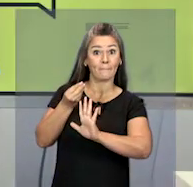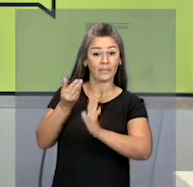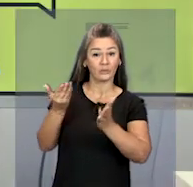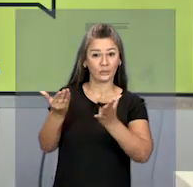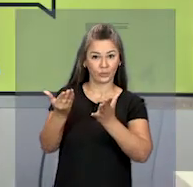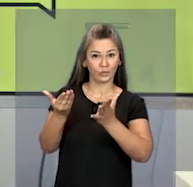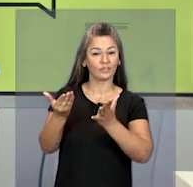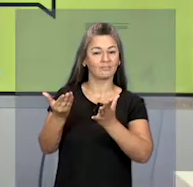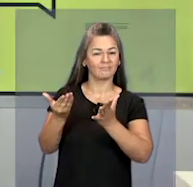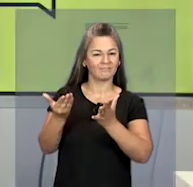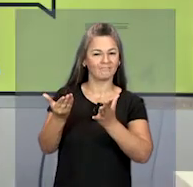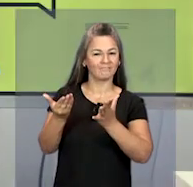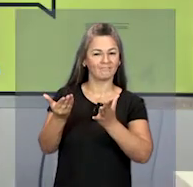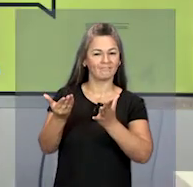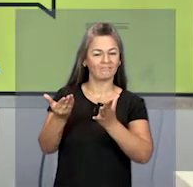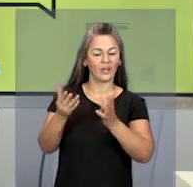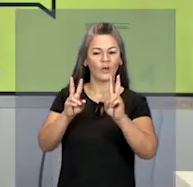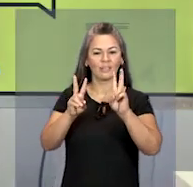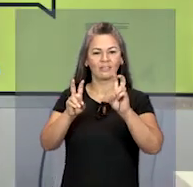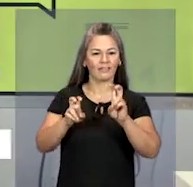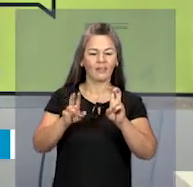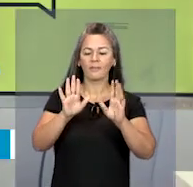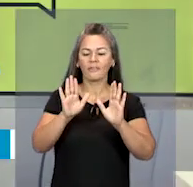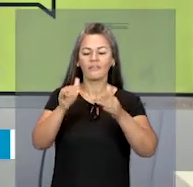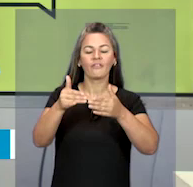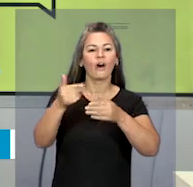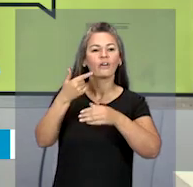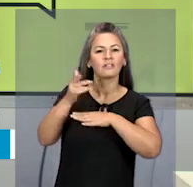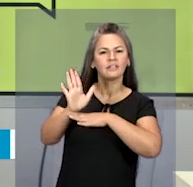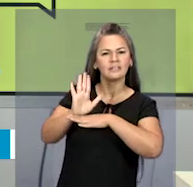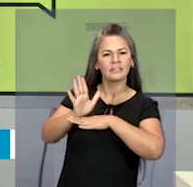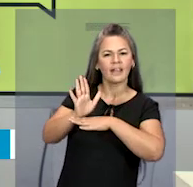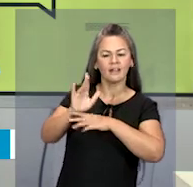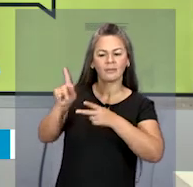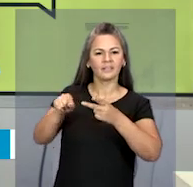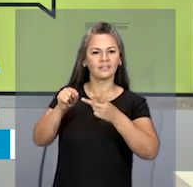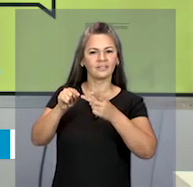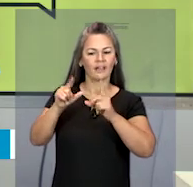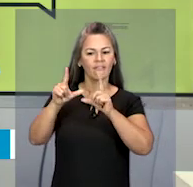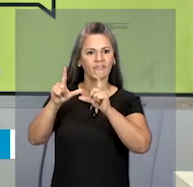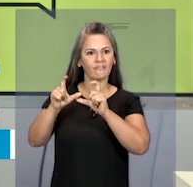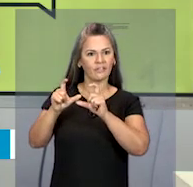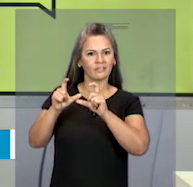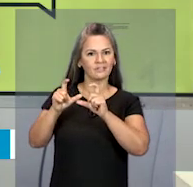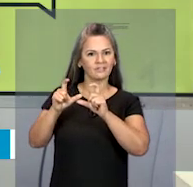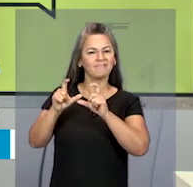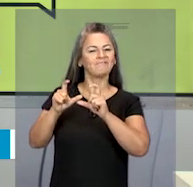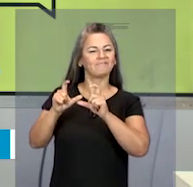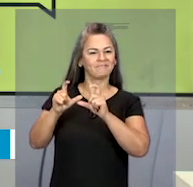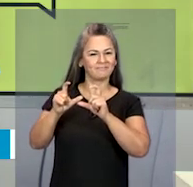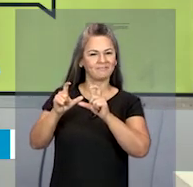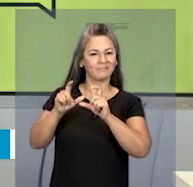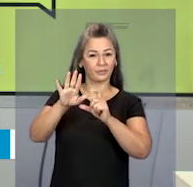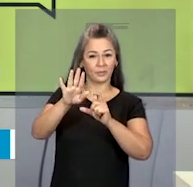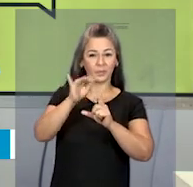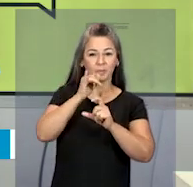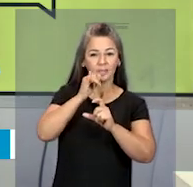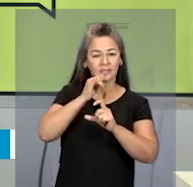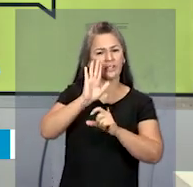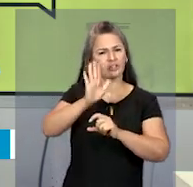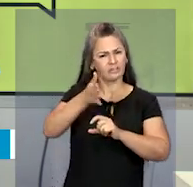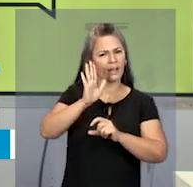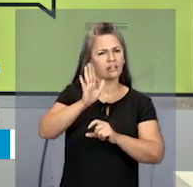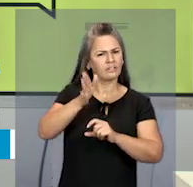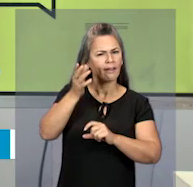aquele pedaço quando falamos de cinema, falamos de fotografia. Você se lembra? A gente falou que o cinema ele surge